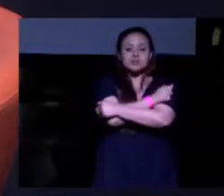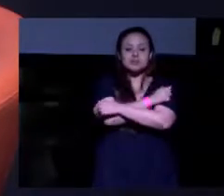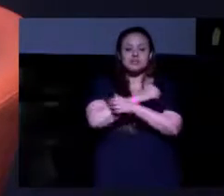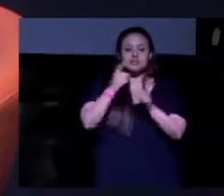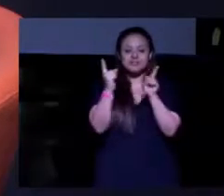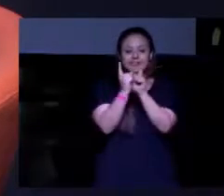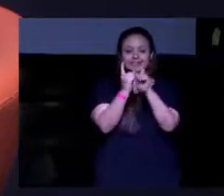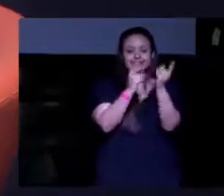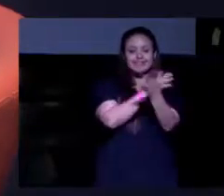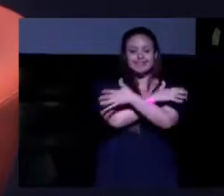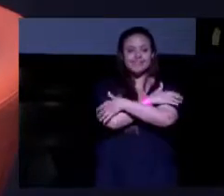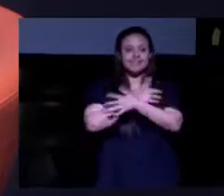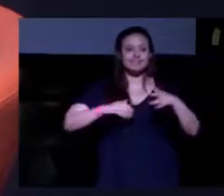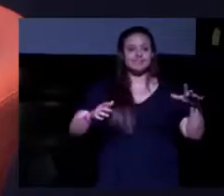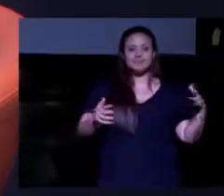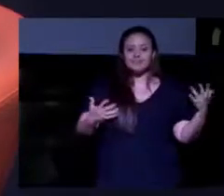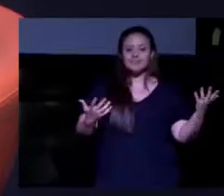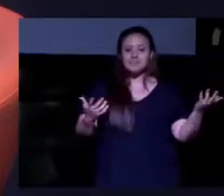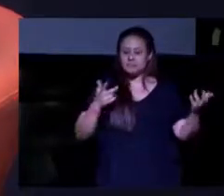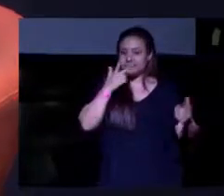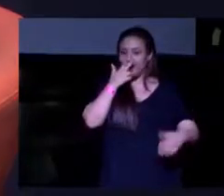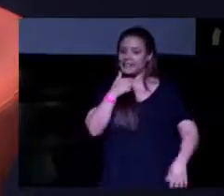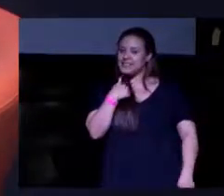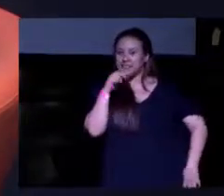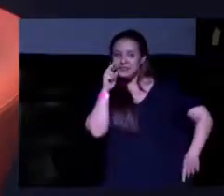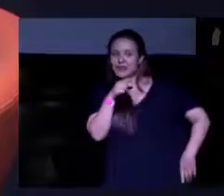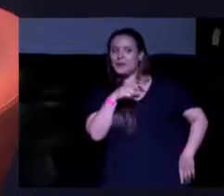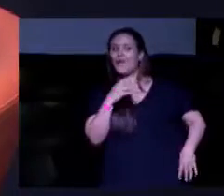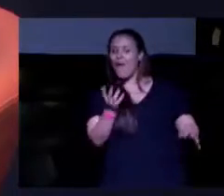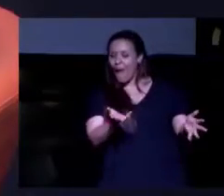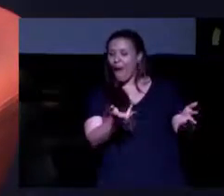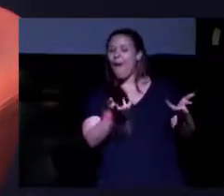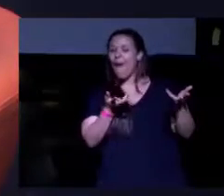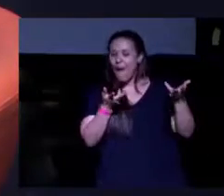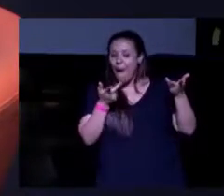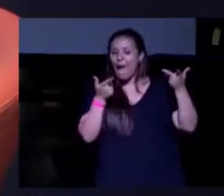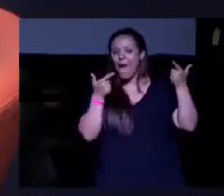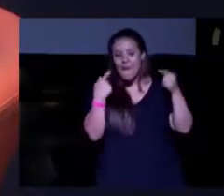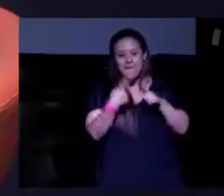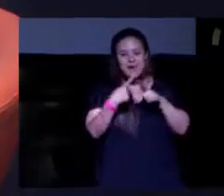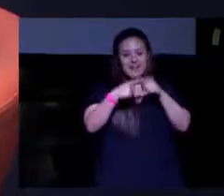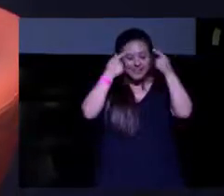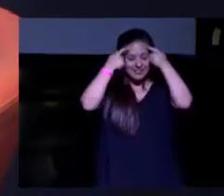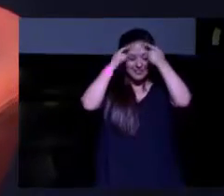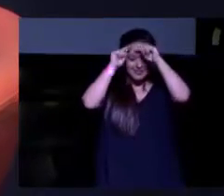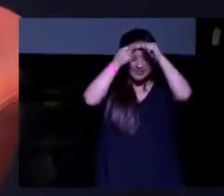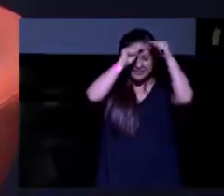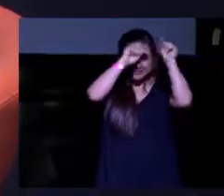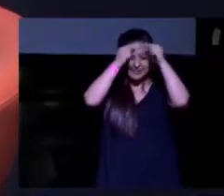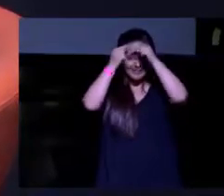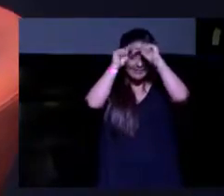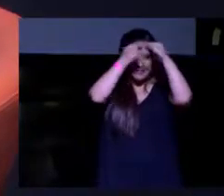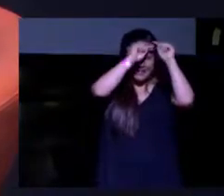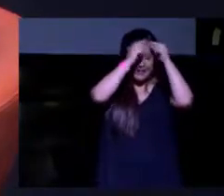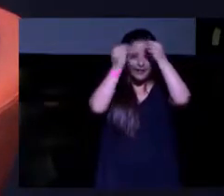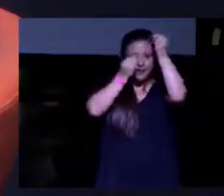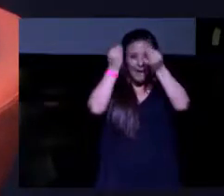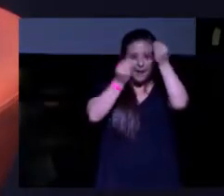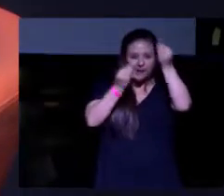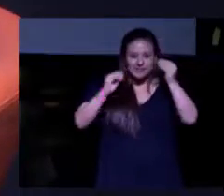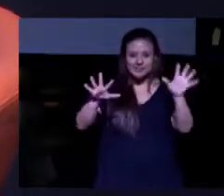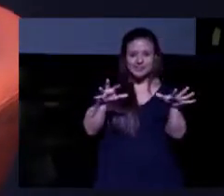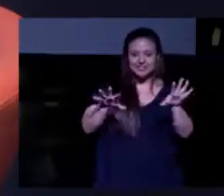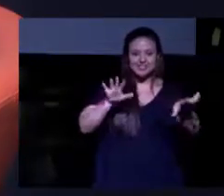esses, para mim, são mega inspiradores, porque não só estamos falando sobre coisas inspiradoras, mas também as pessoas que estão aqui querem se conectar com outras